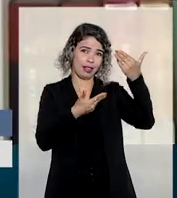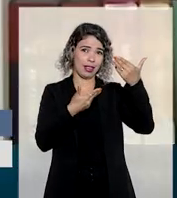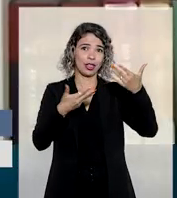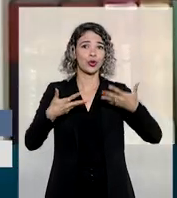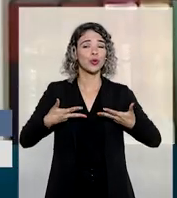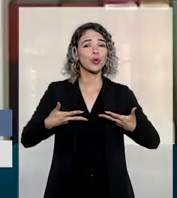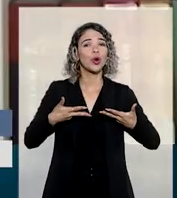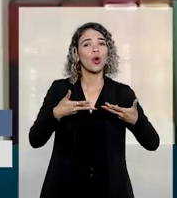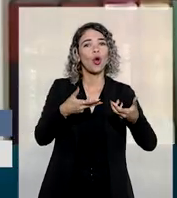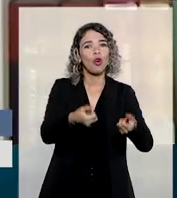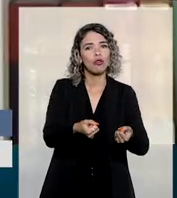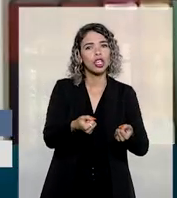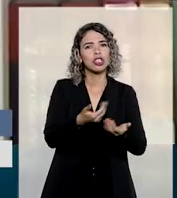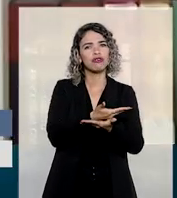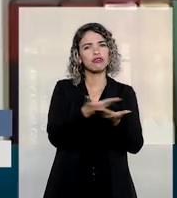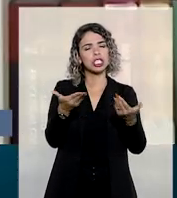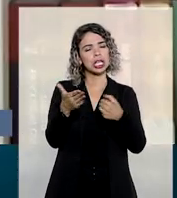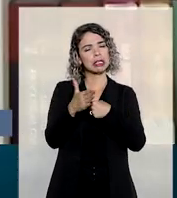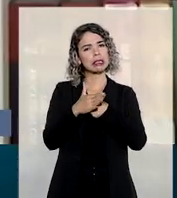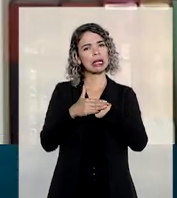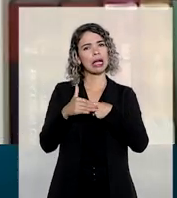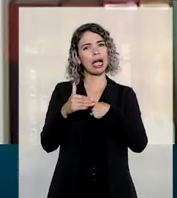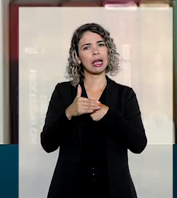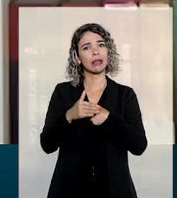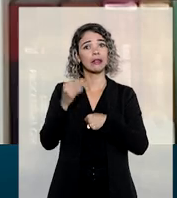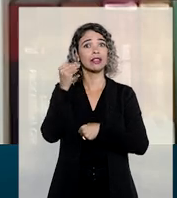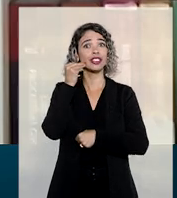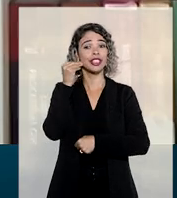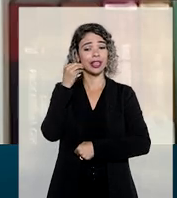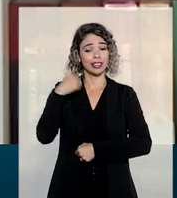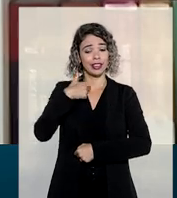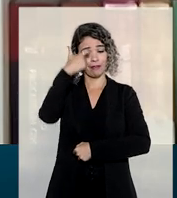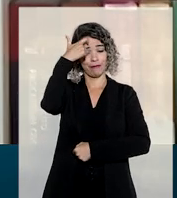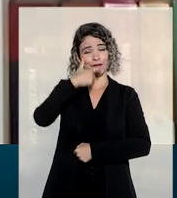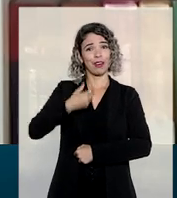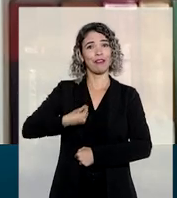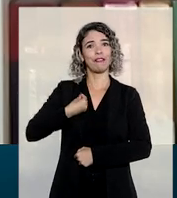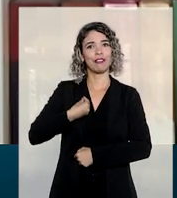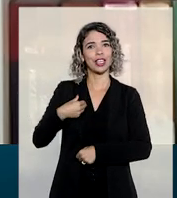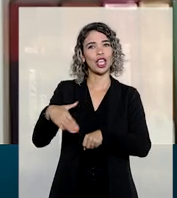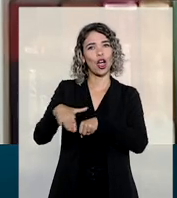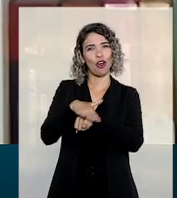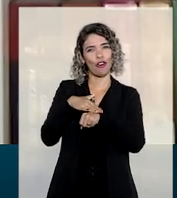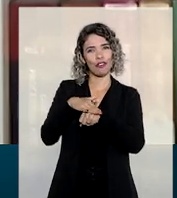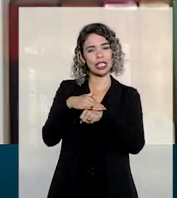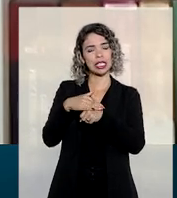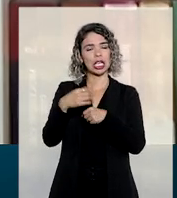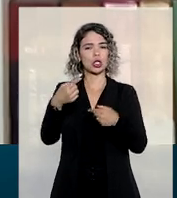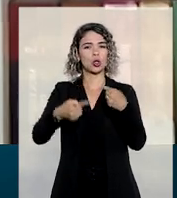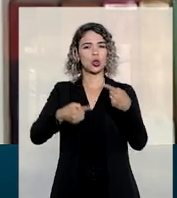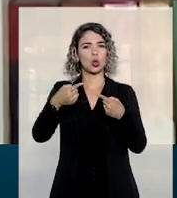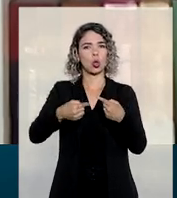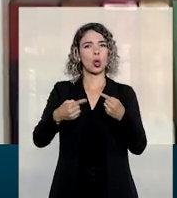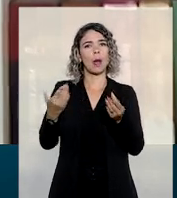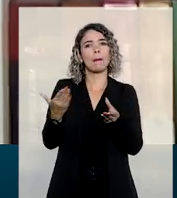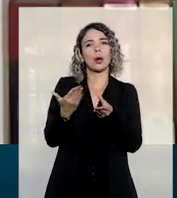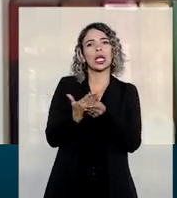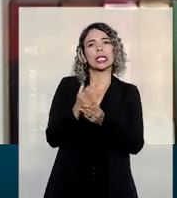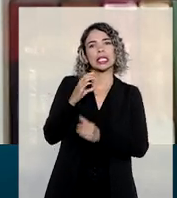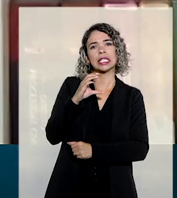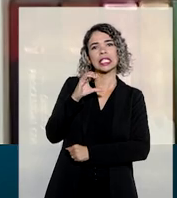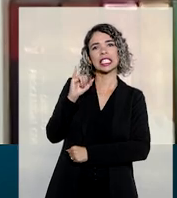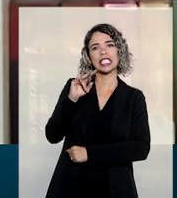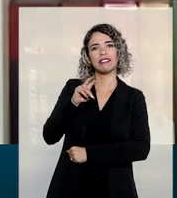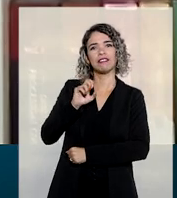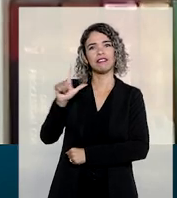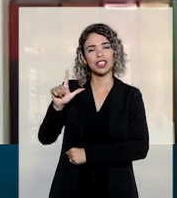Eu que agradeço, Fátima, pelo convite, pela receptividade, pela oportunidade de estar aqui, conversando contigo, debatendo o